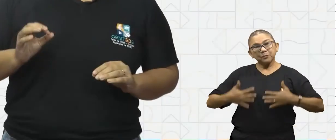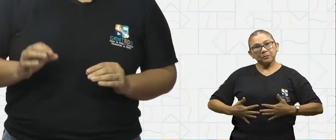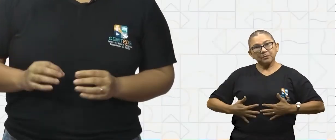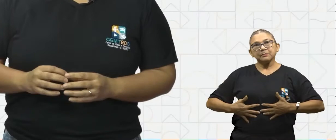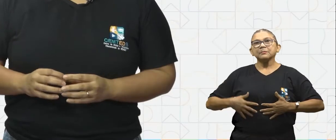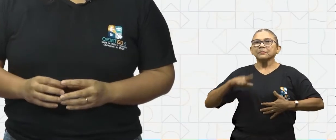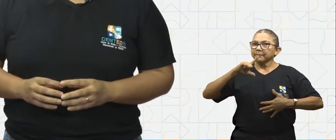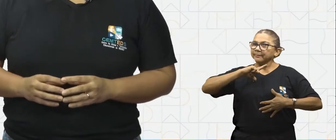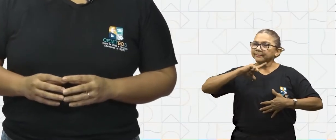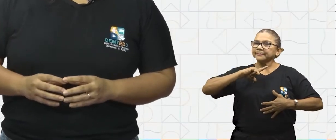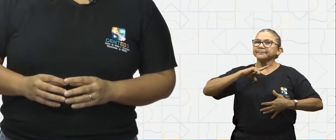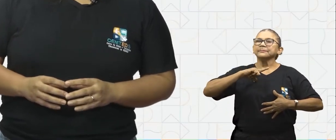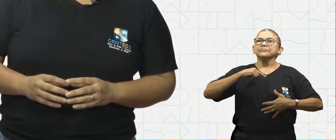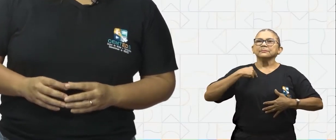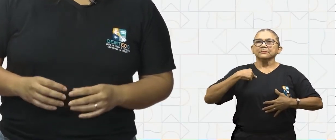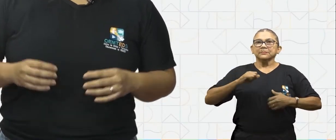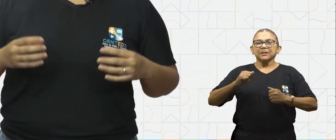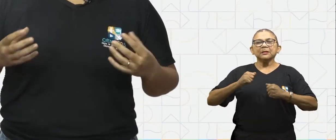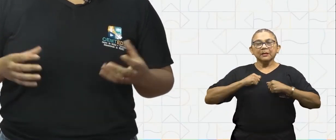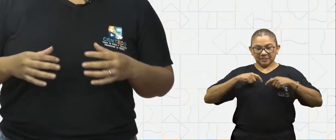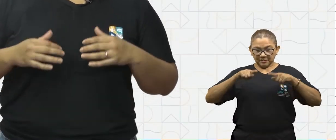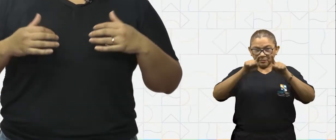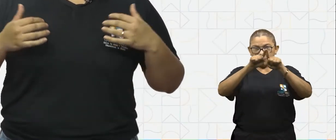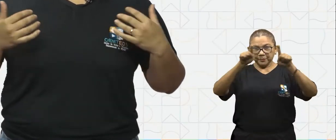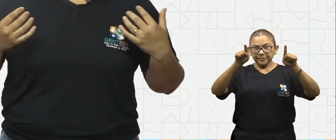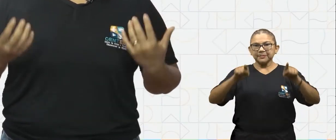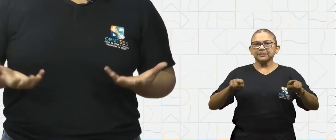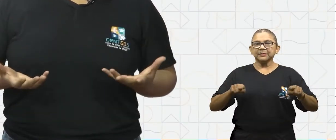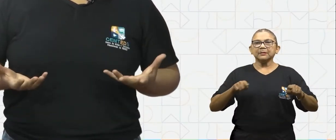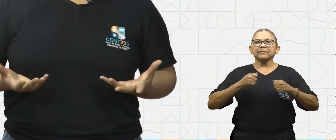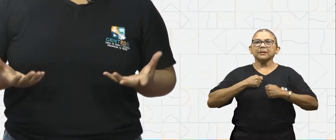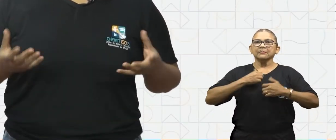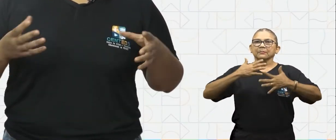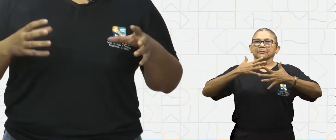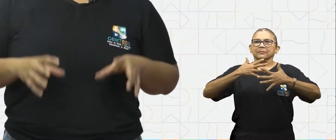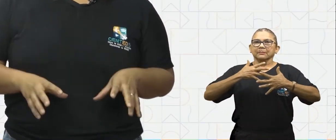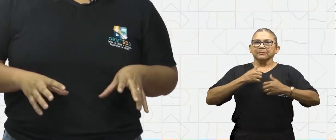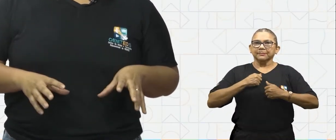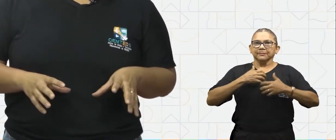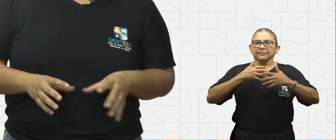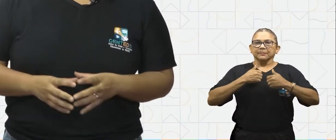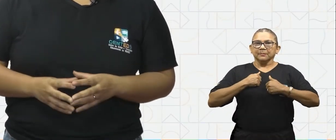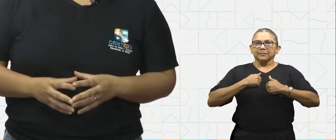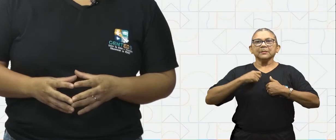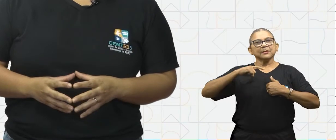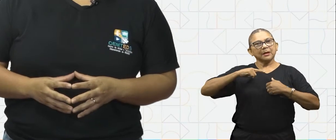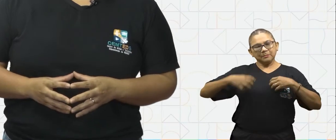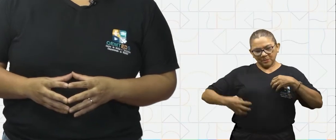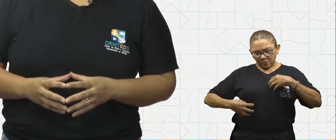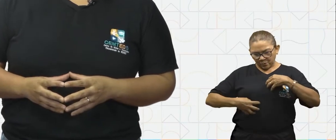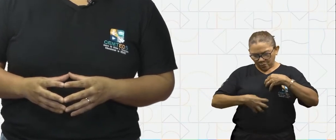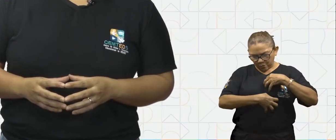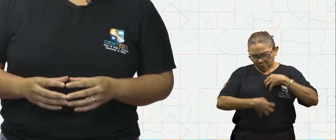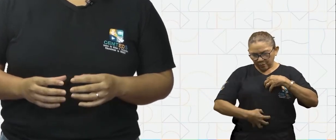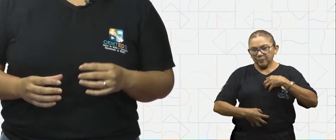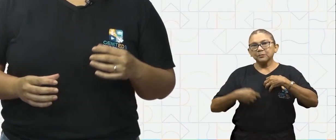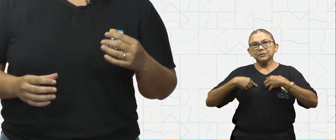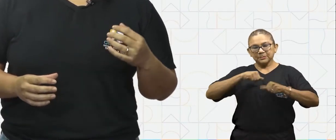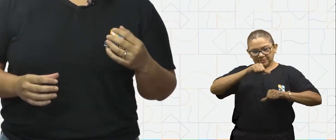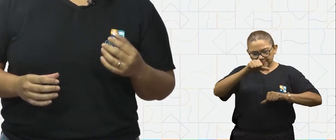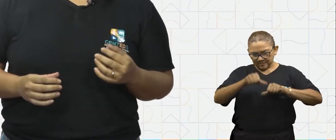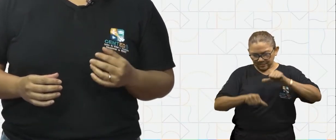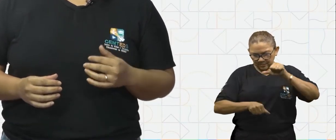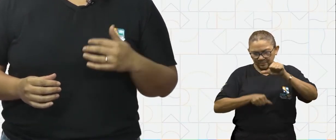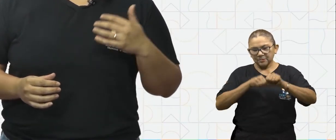O sistema respiratório é formado por órgãos que juntos são capazes de realizar a